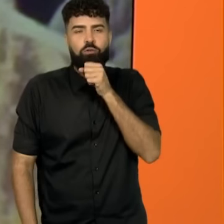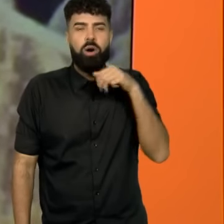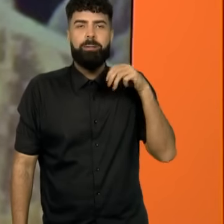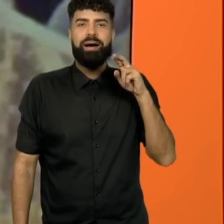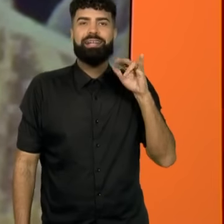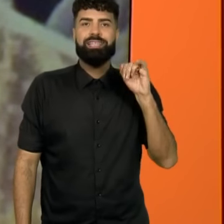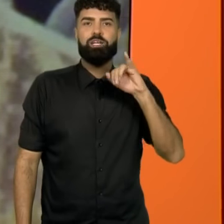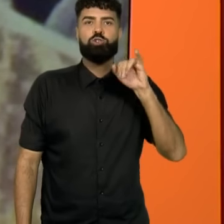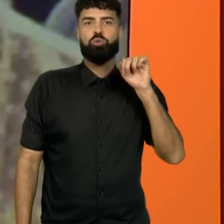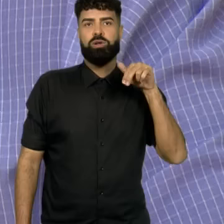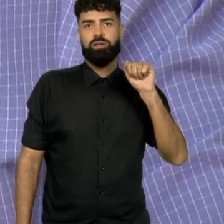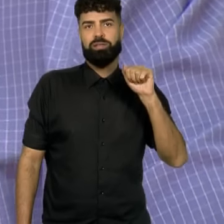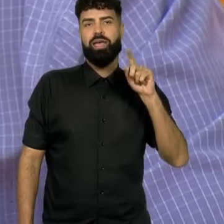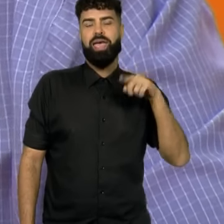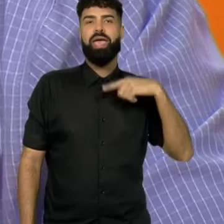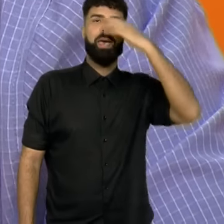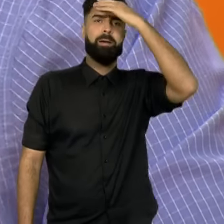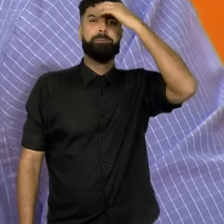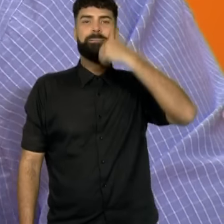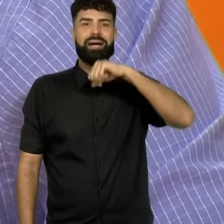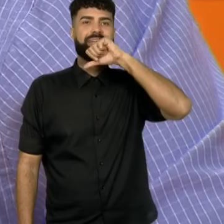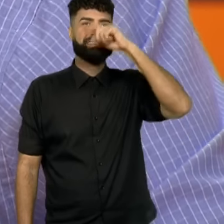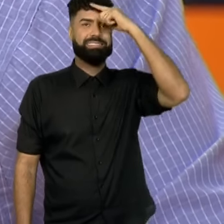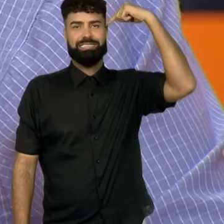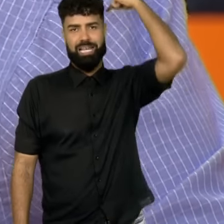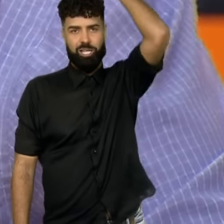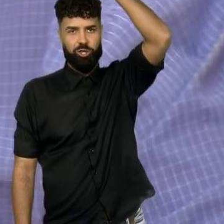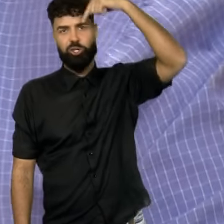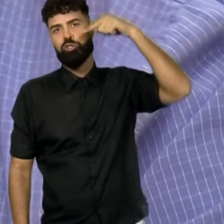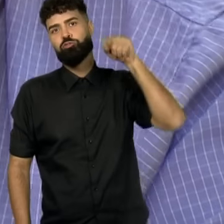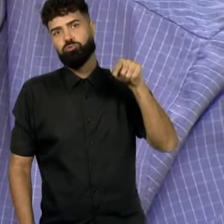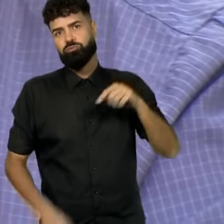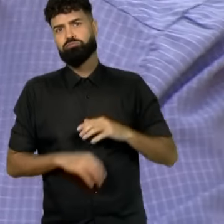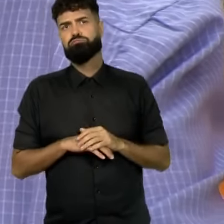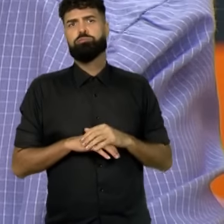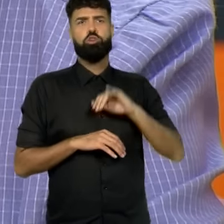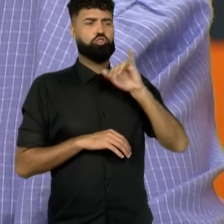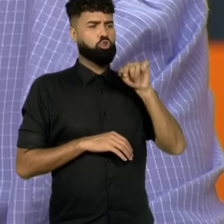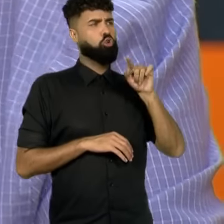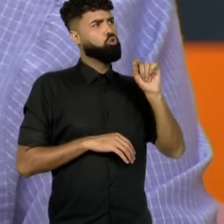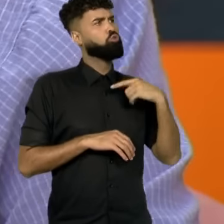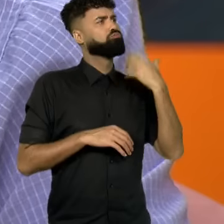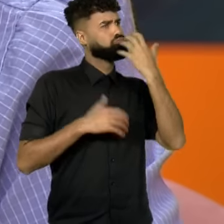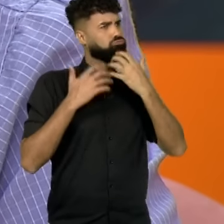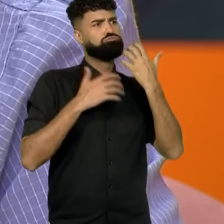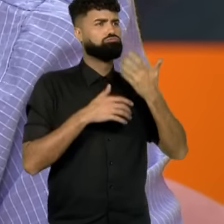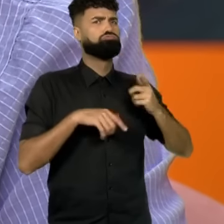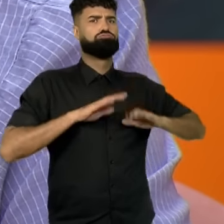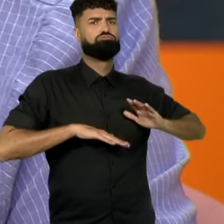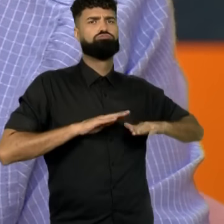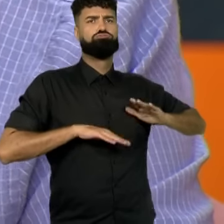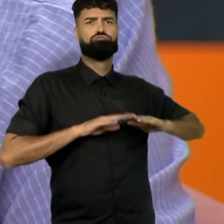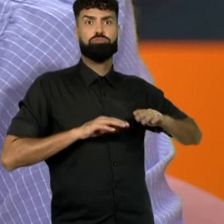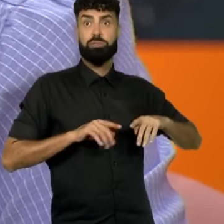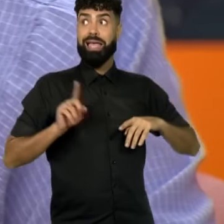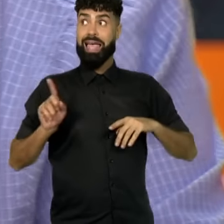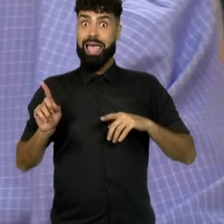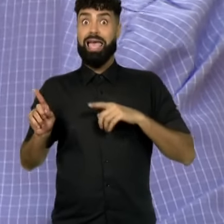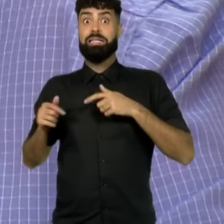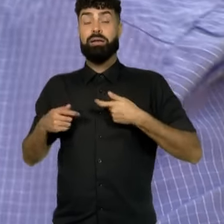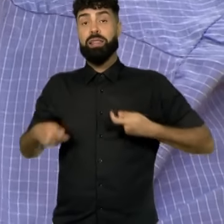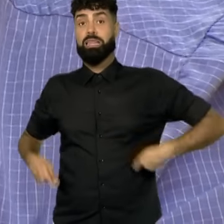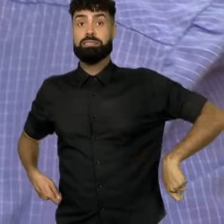do Império. E era ela que preservou o jongo. O marido era jongueiro, morreu, e ela ficou. E ela dançava jongo